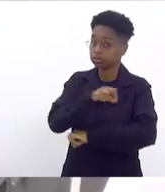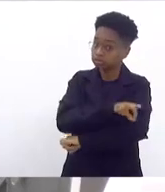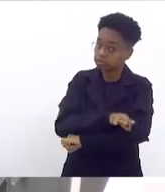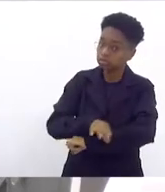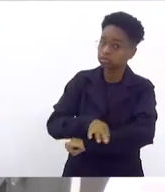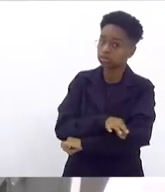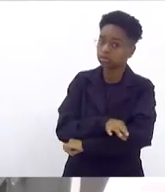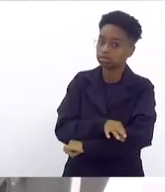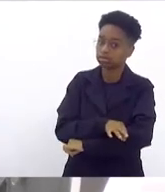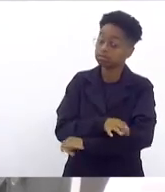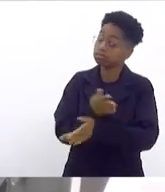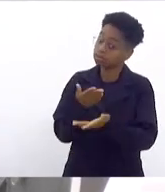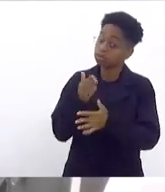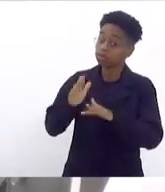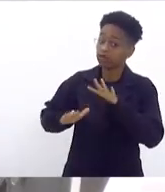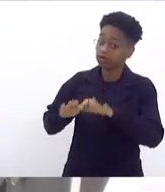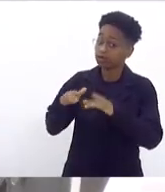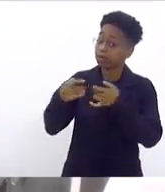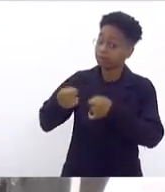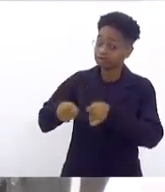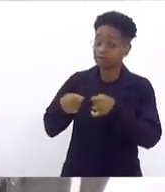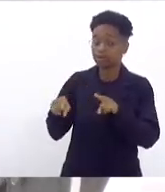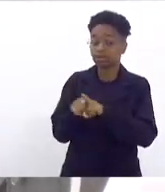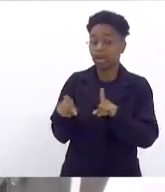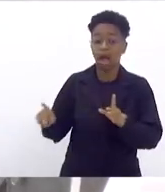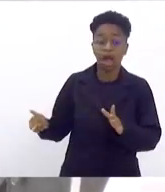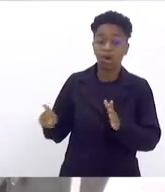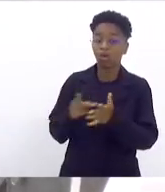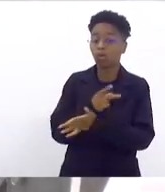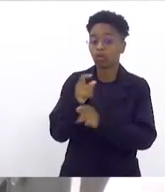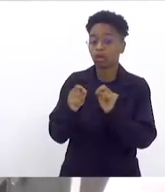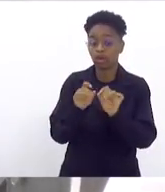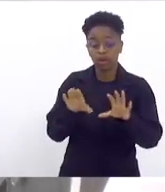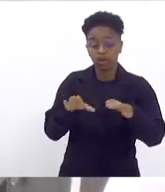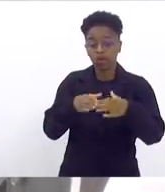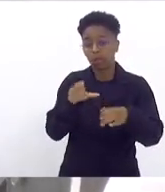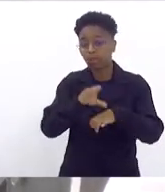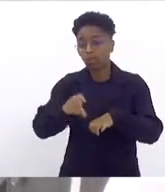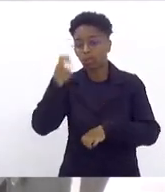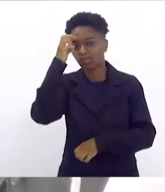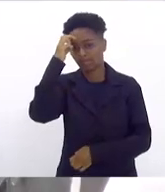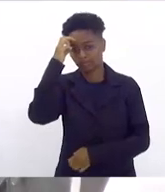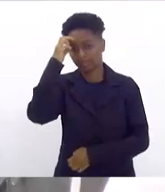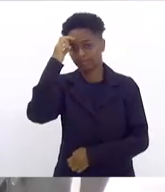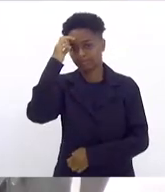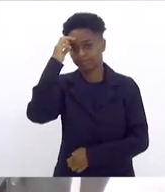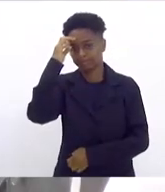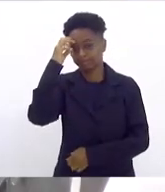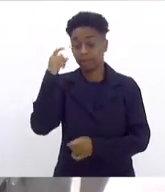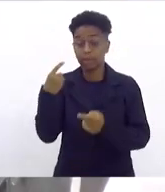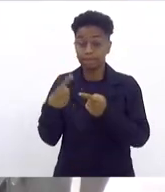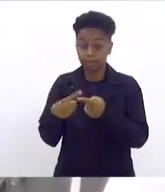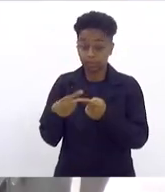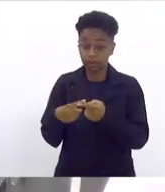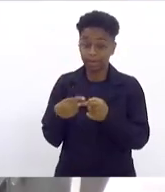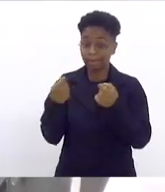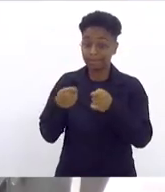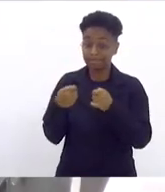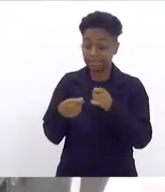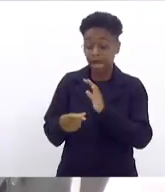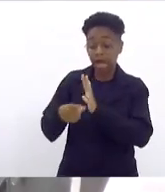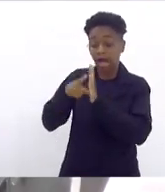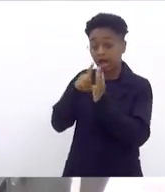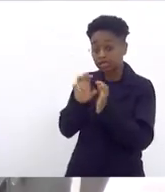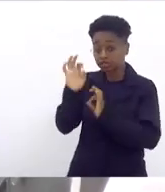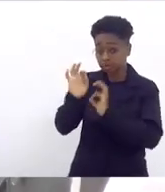não deveria também, em algum momento, acontecer pela Comissão de Cultura. É porque a gente tem se antecipado e feito